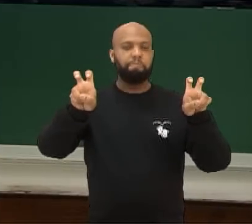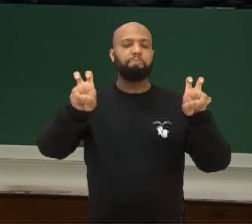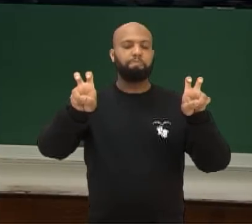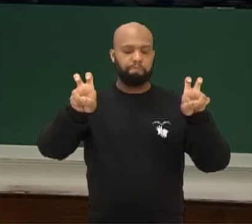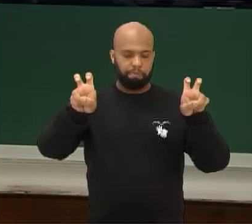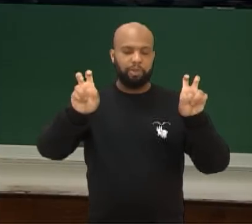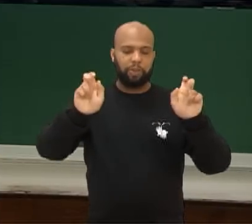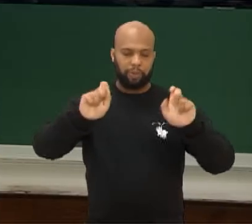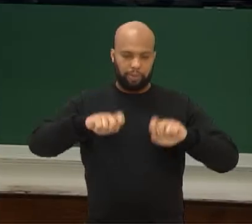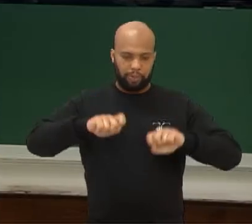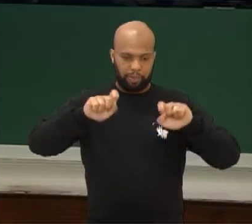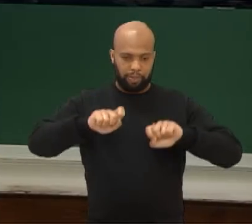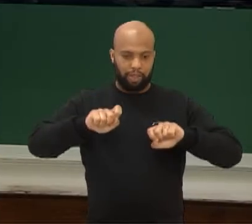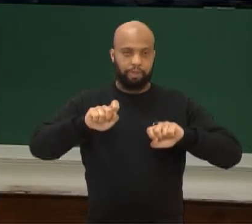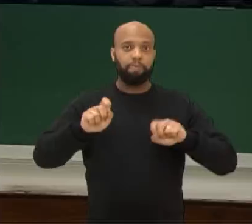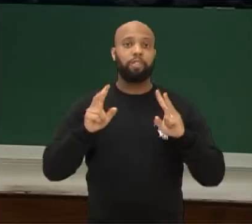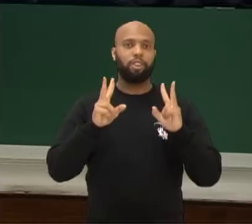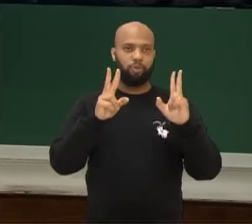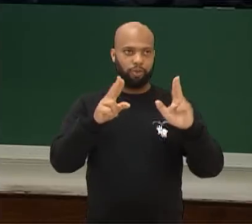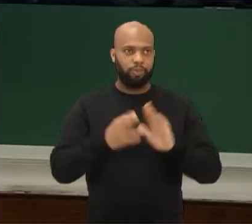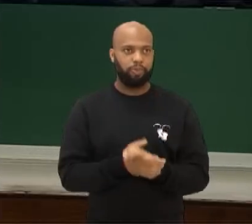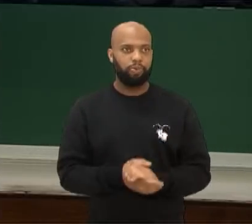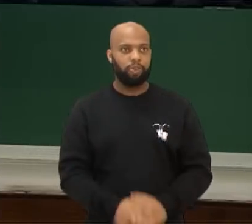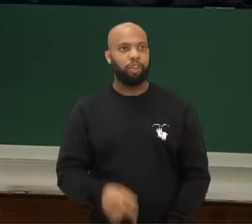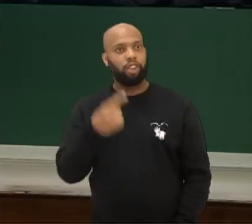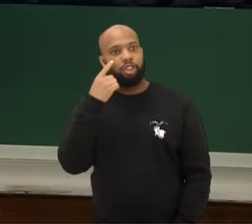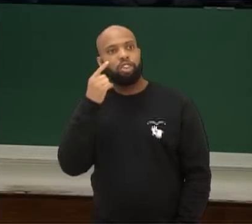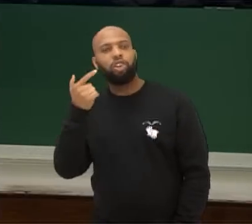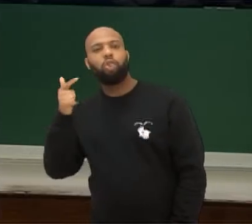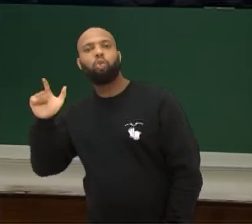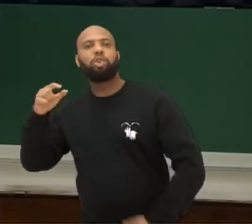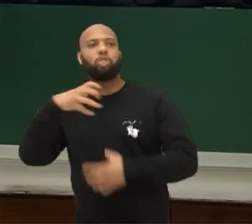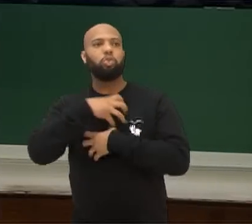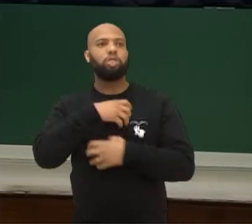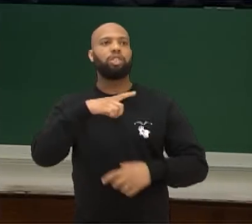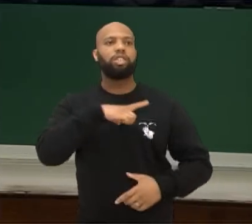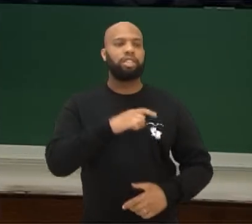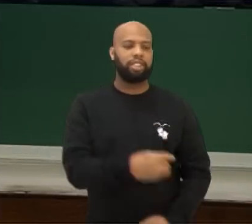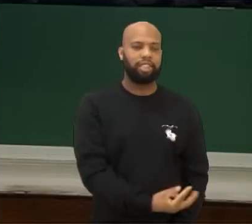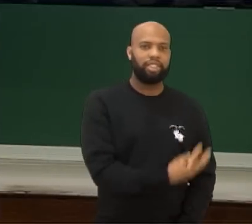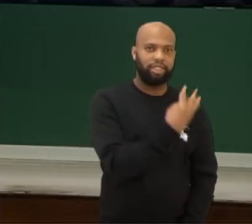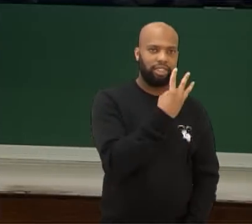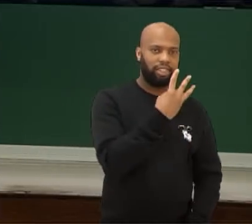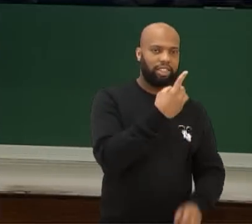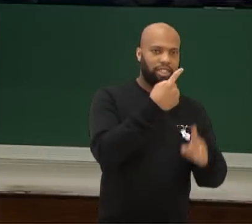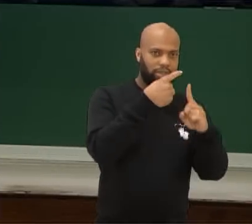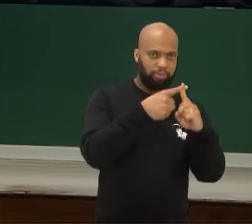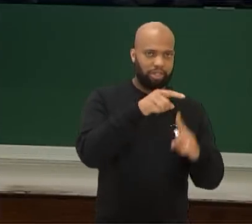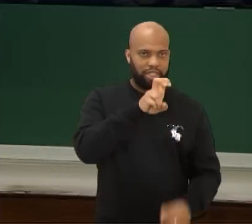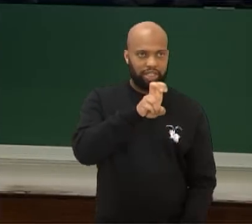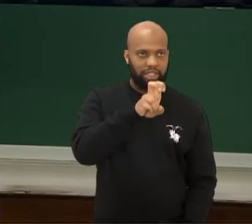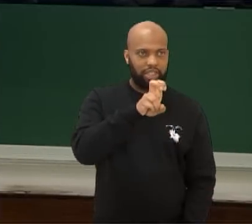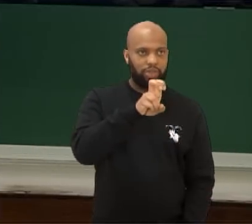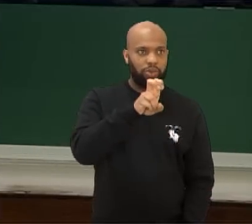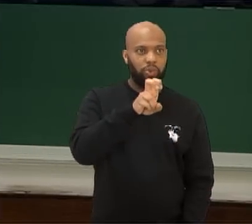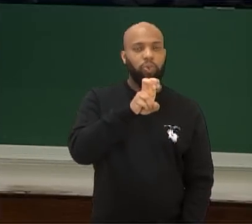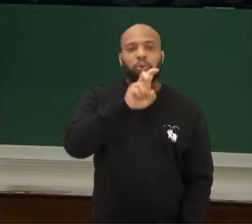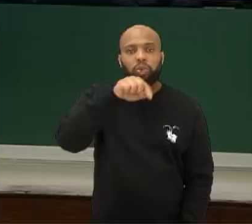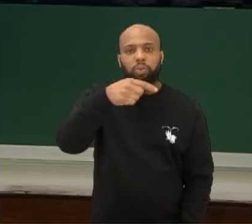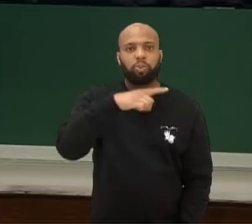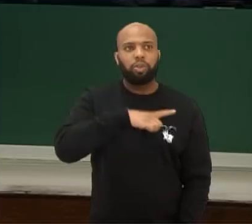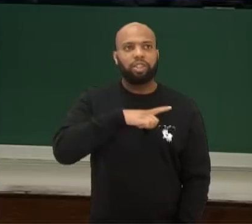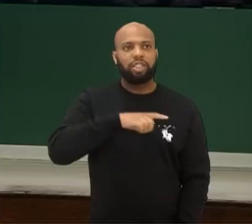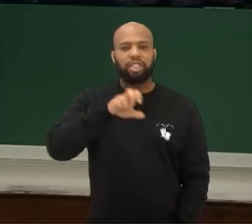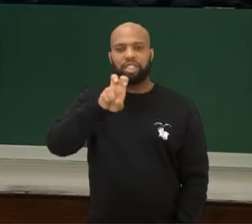igualdade. Os termos são iguais. Olha essa situação, eu tenho 3 mais 5 e depois da igualdade eu tenho 5 mais